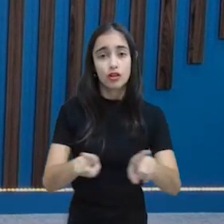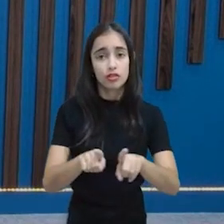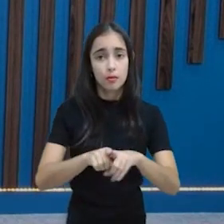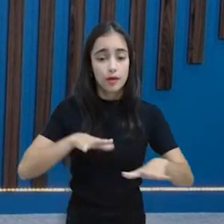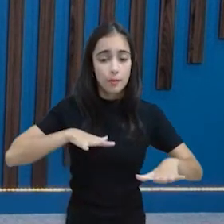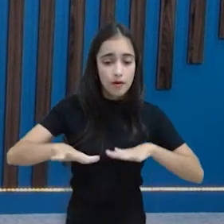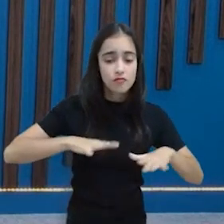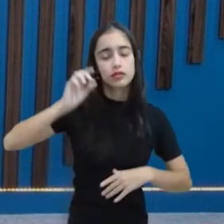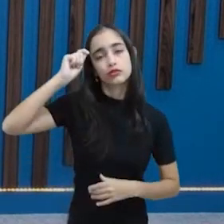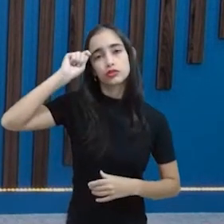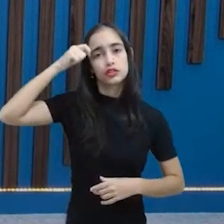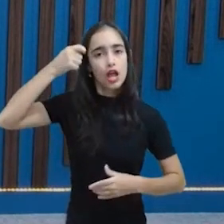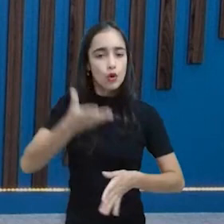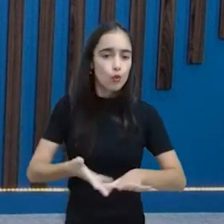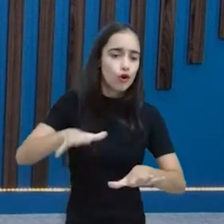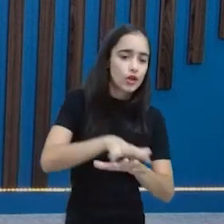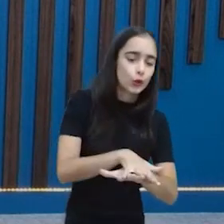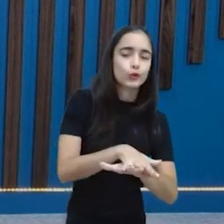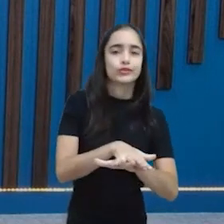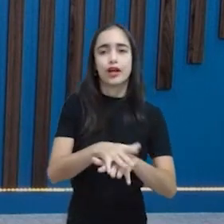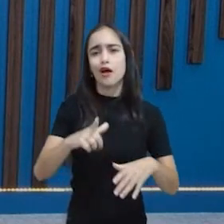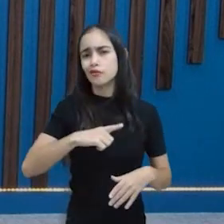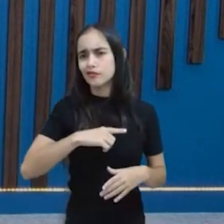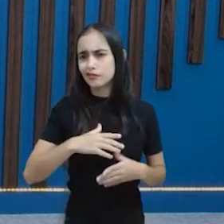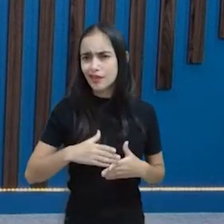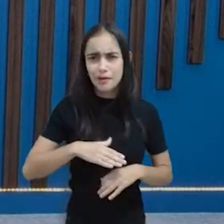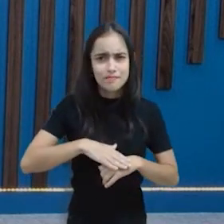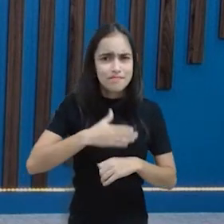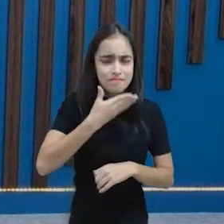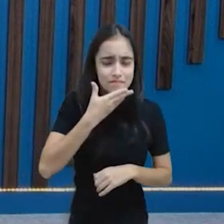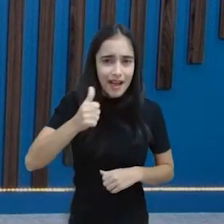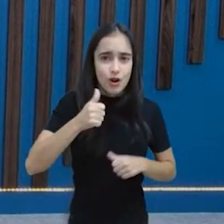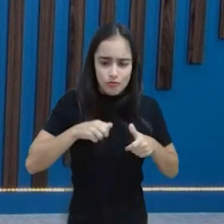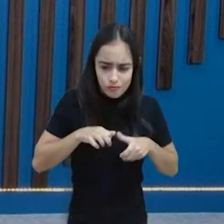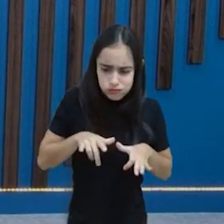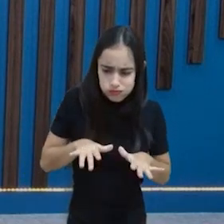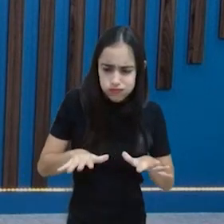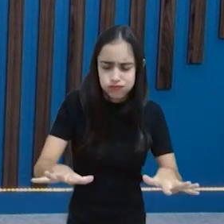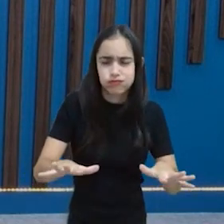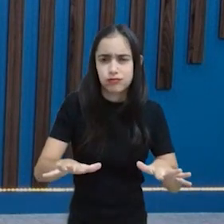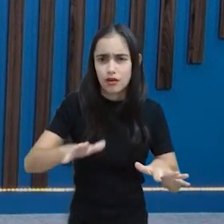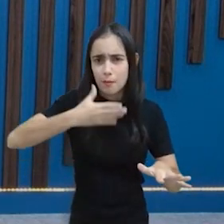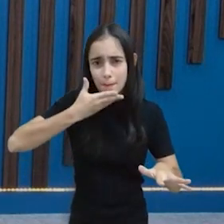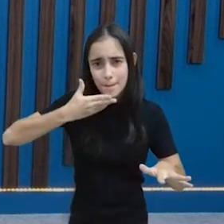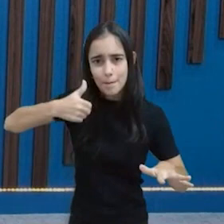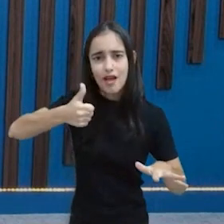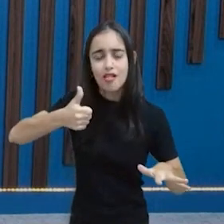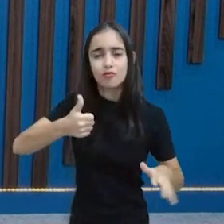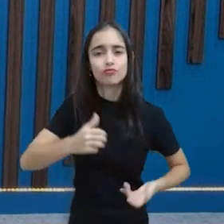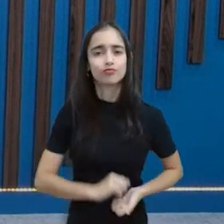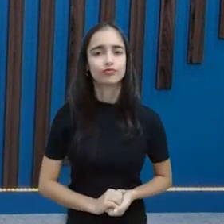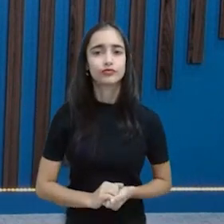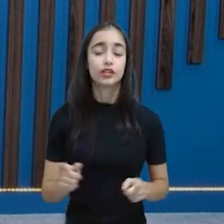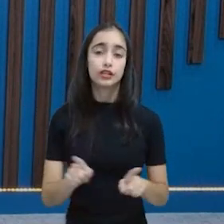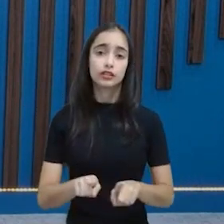né? Para começar a abrir caminhos, né, de uma melhoria, né, e a gente falando